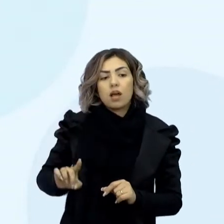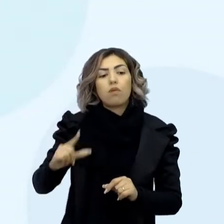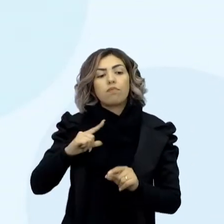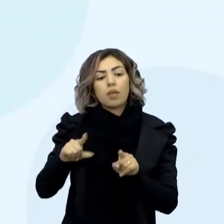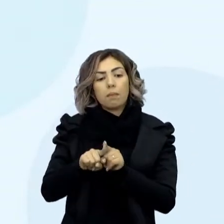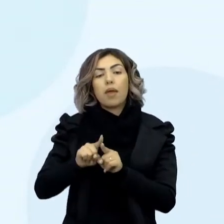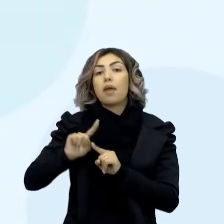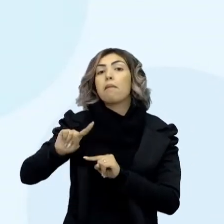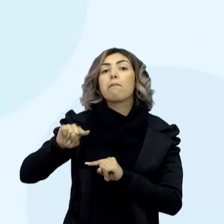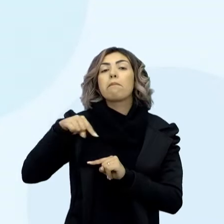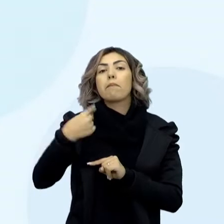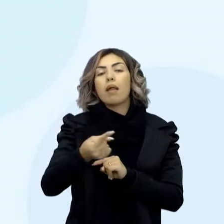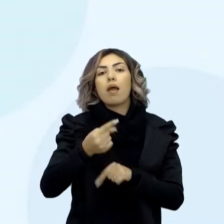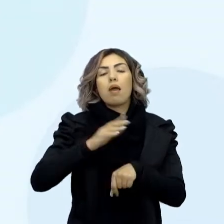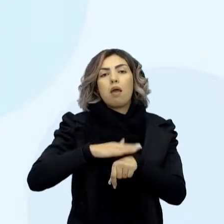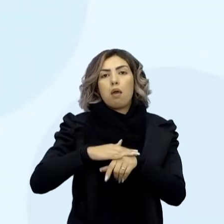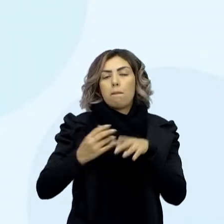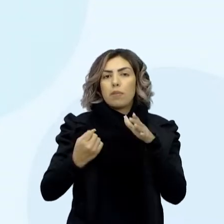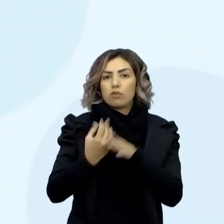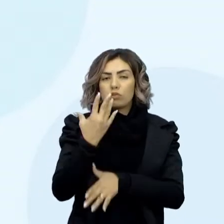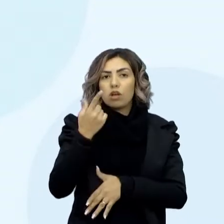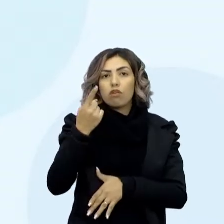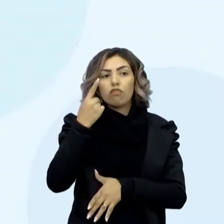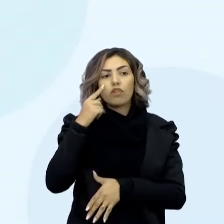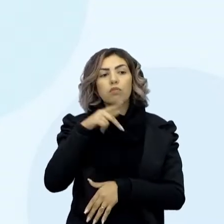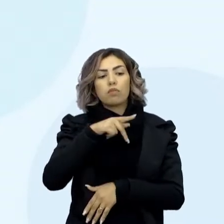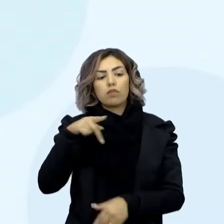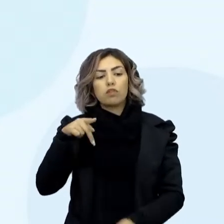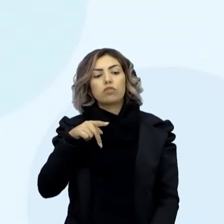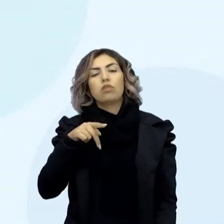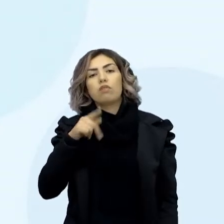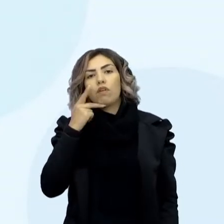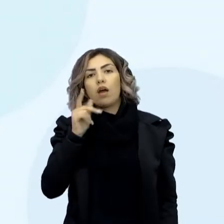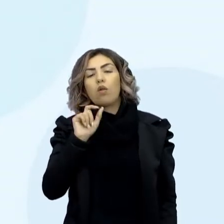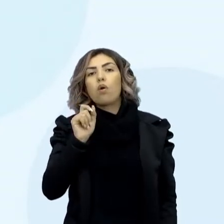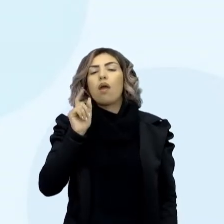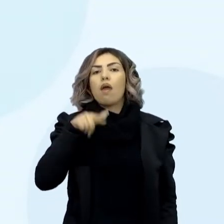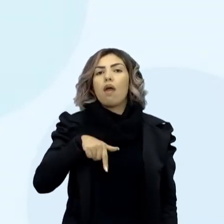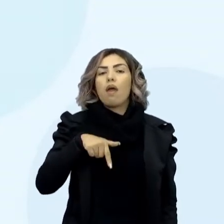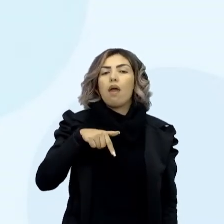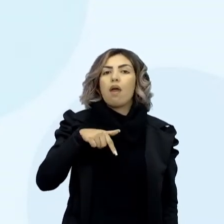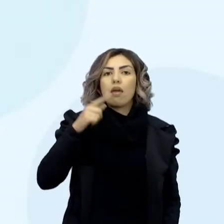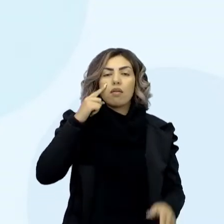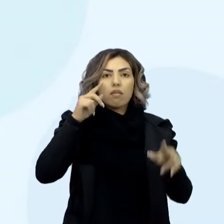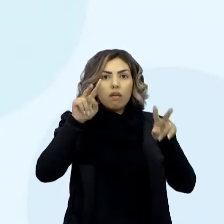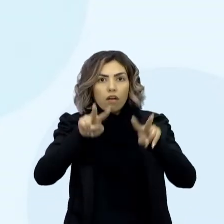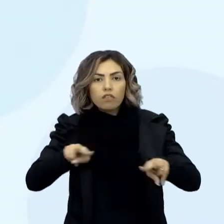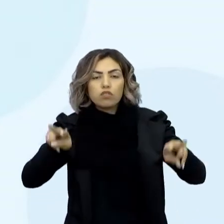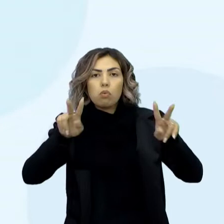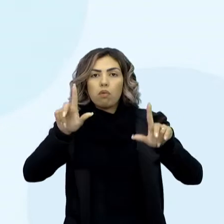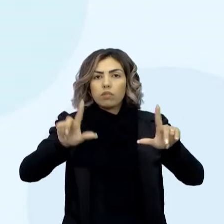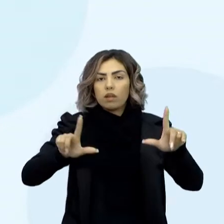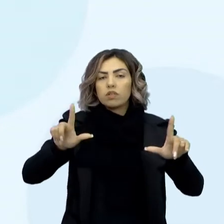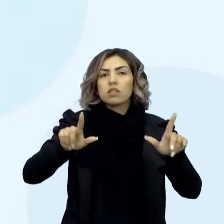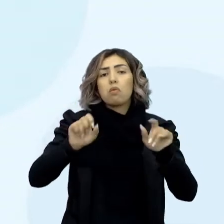questão como a Prof. Fernanda disse, quem faz aí rádio e TV pode começar a se relacionar com a pré-produção, né, que